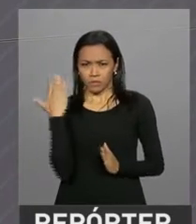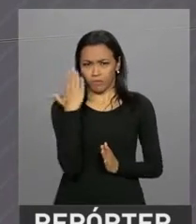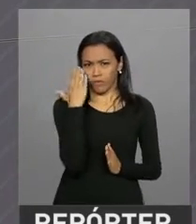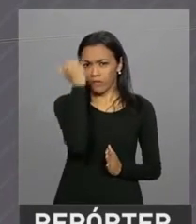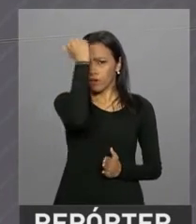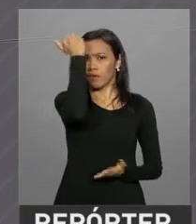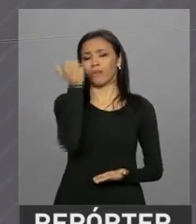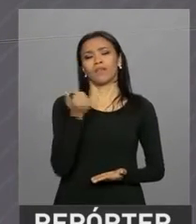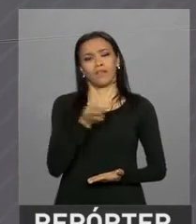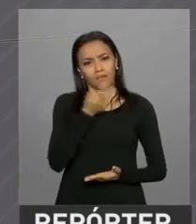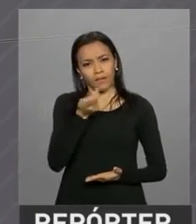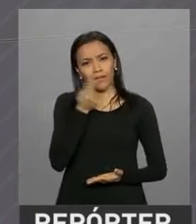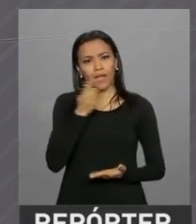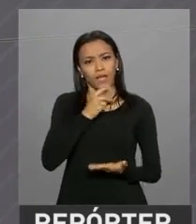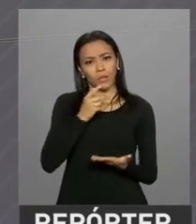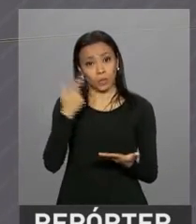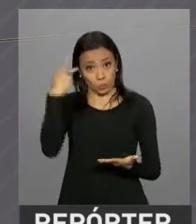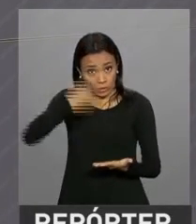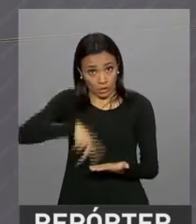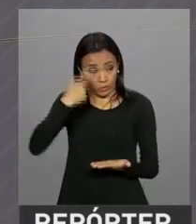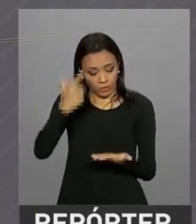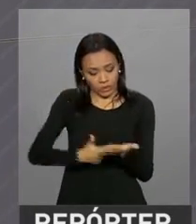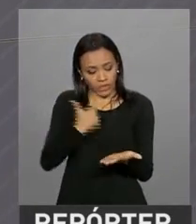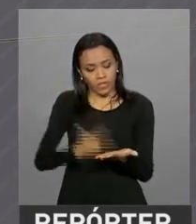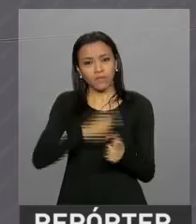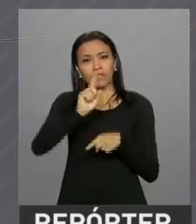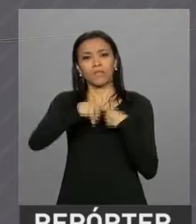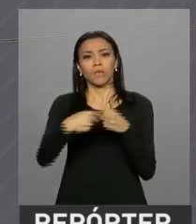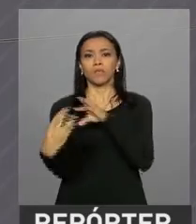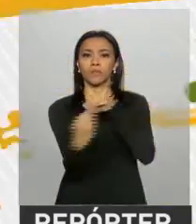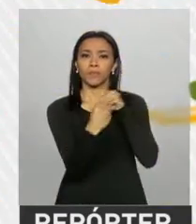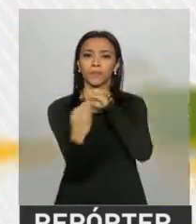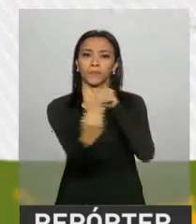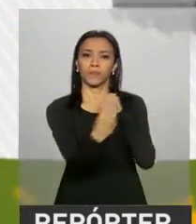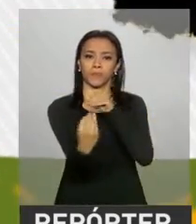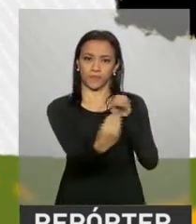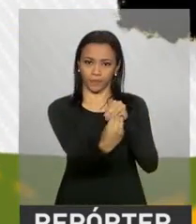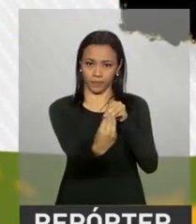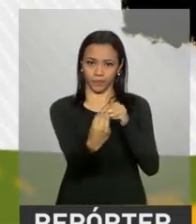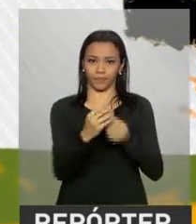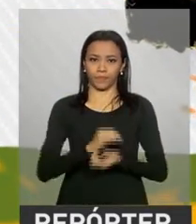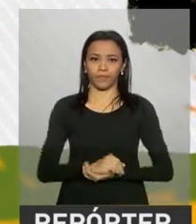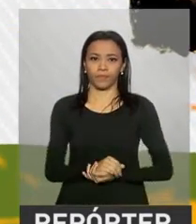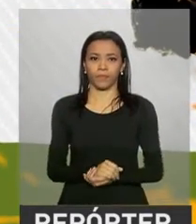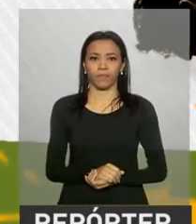e interagiram com o público no espaço do Pier Mauá.